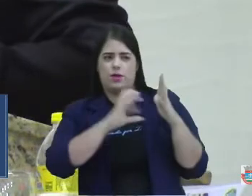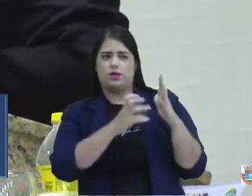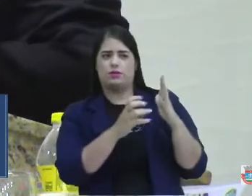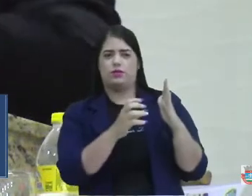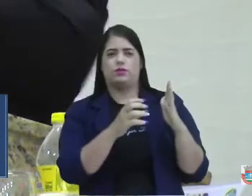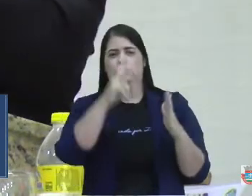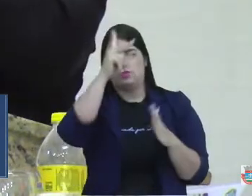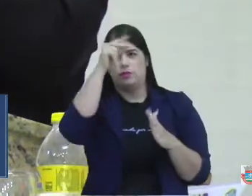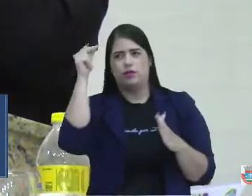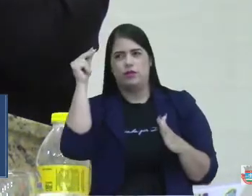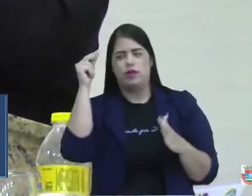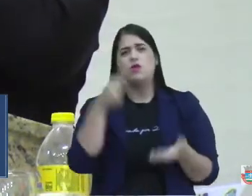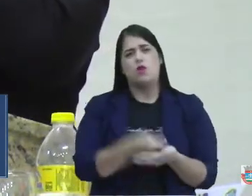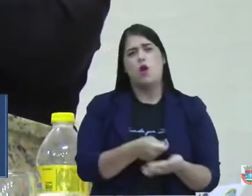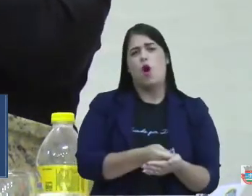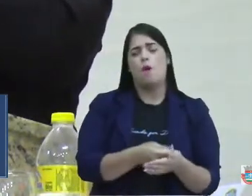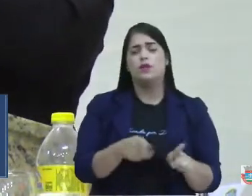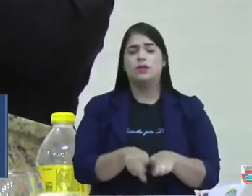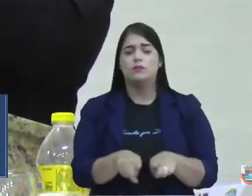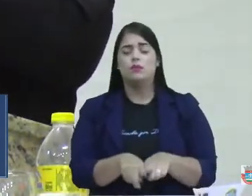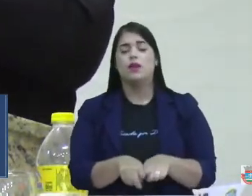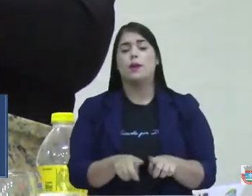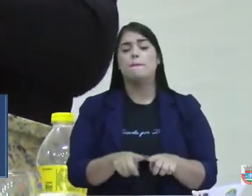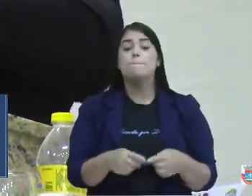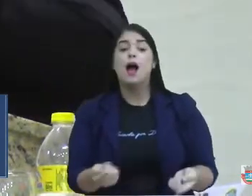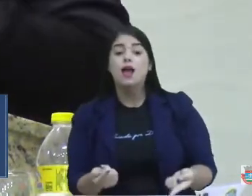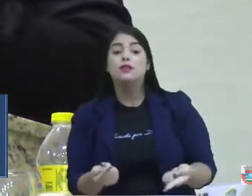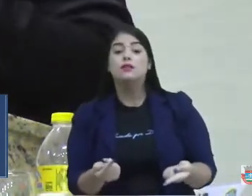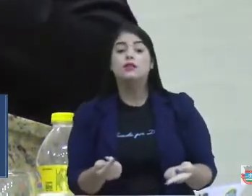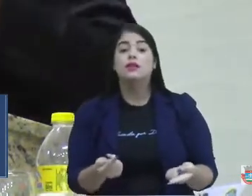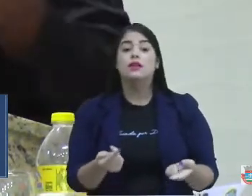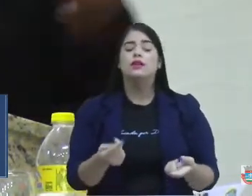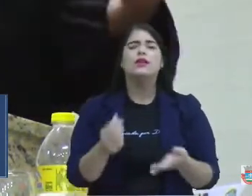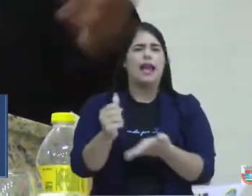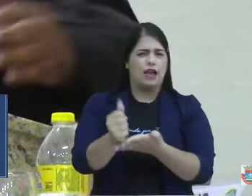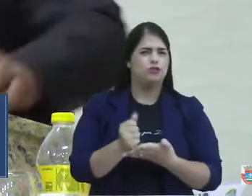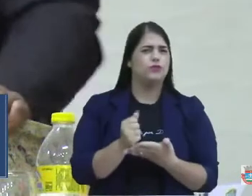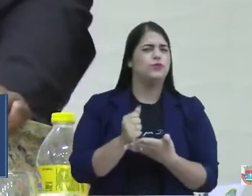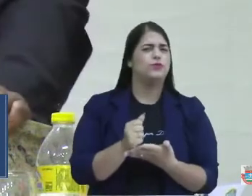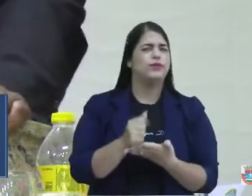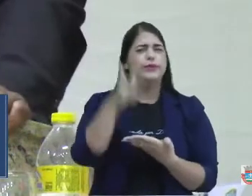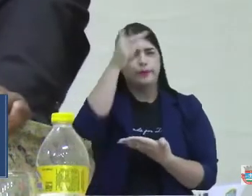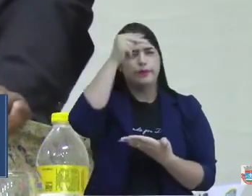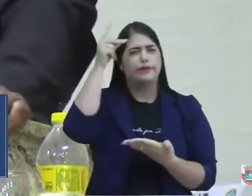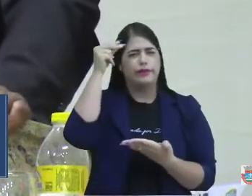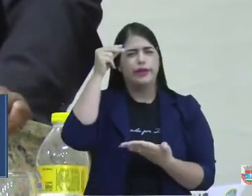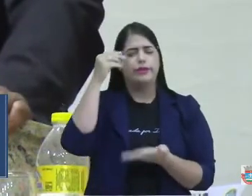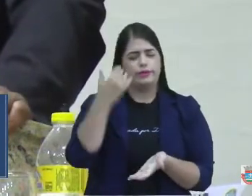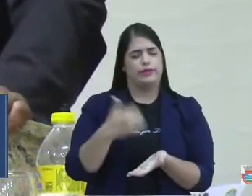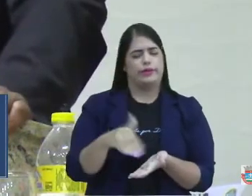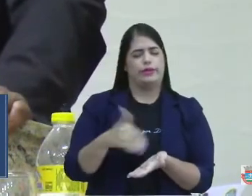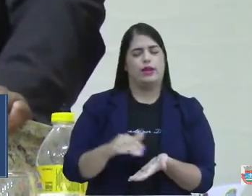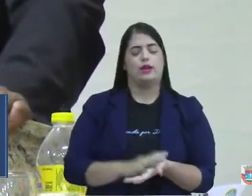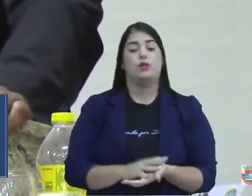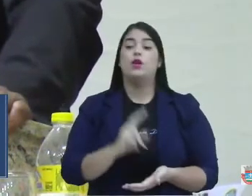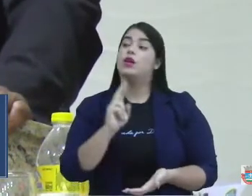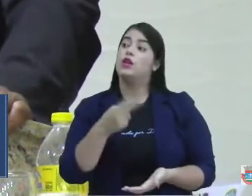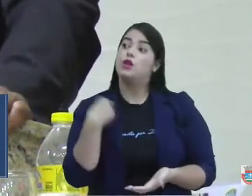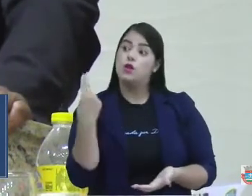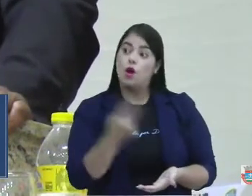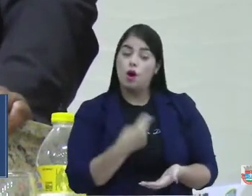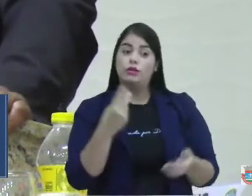que eles cobram diretamente ao secretário, ao prefeito, e nós cobrando na tribuna, porque é a